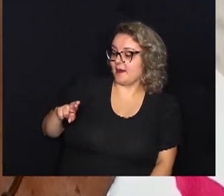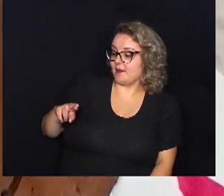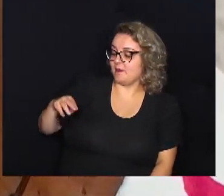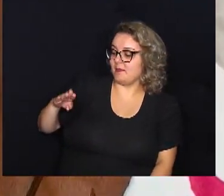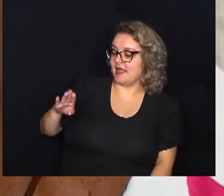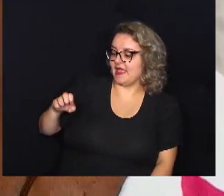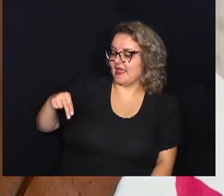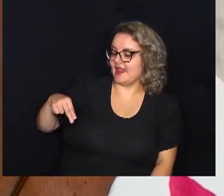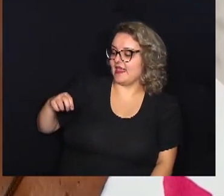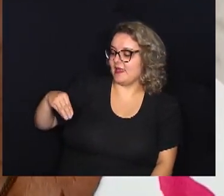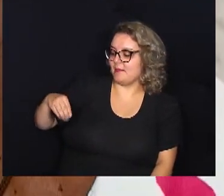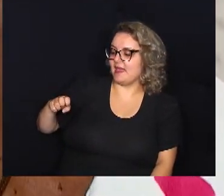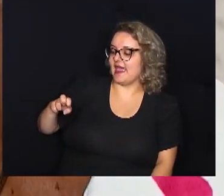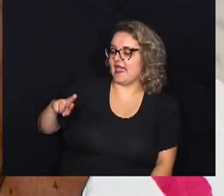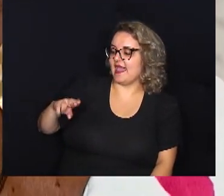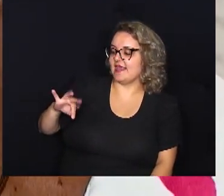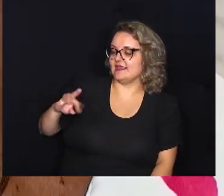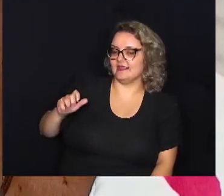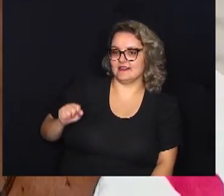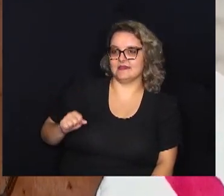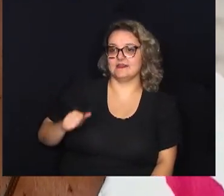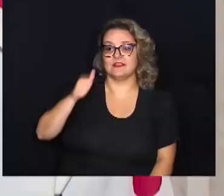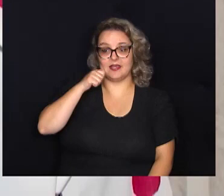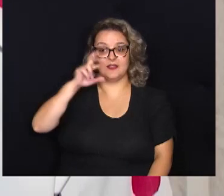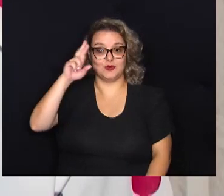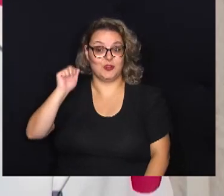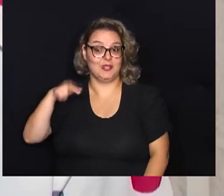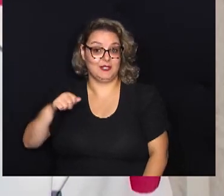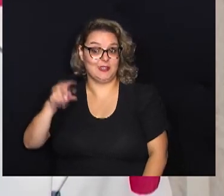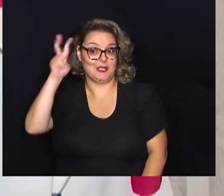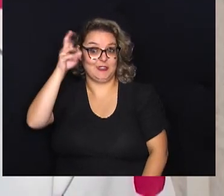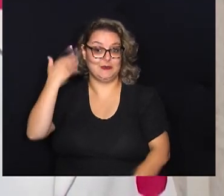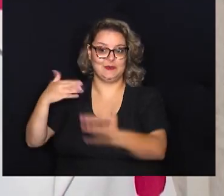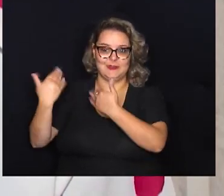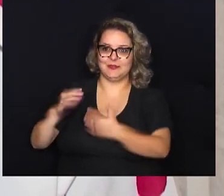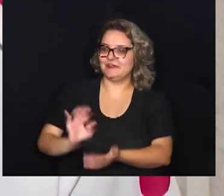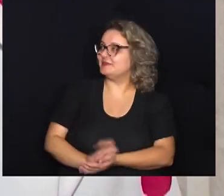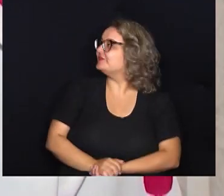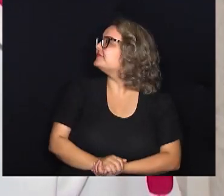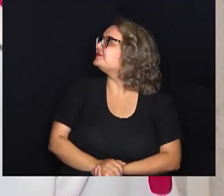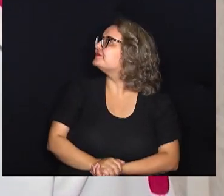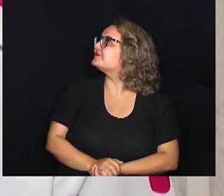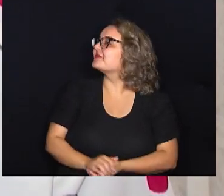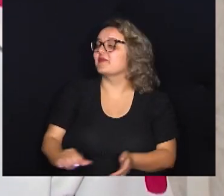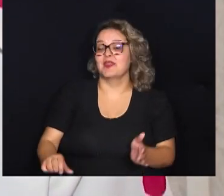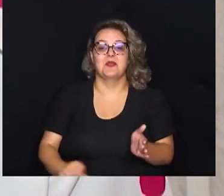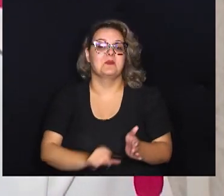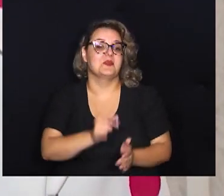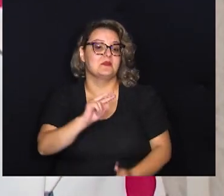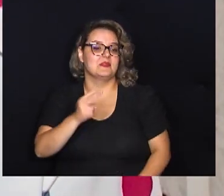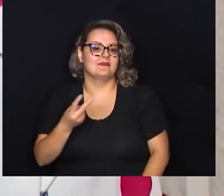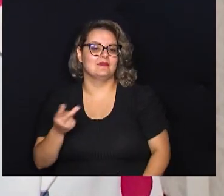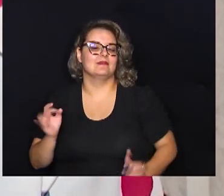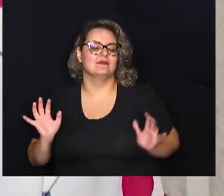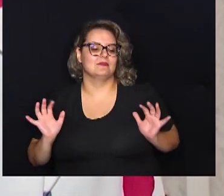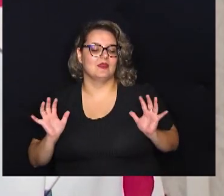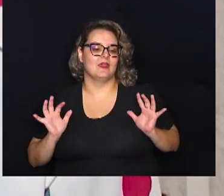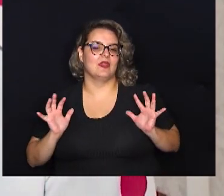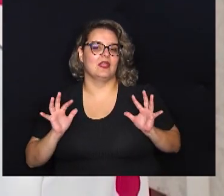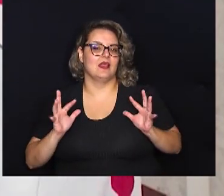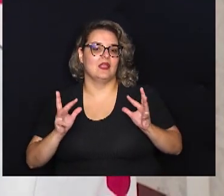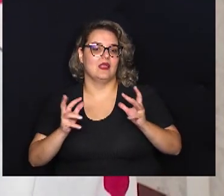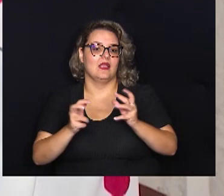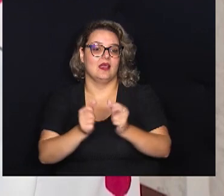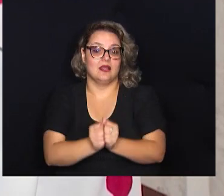dona Ana, que lembra daquela época nostálgica. A primeira vez que nós foi se juntando, a Edmeia